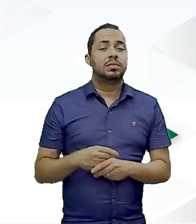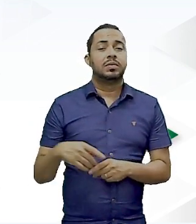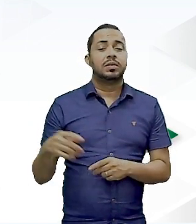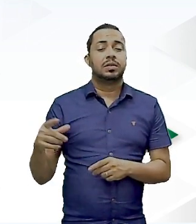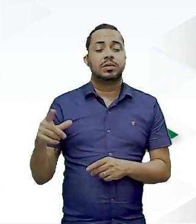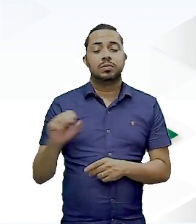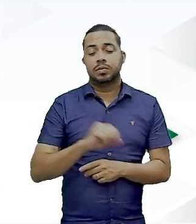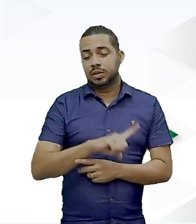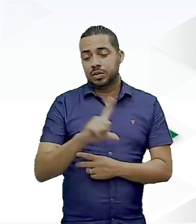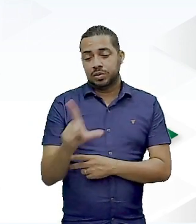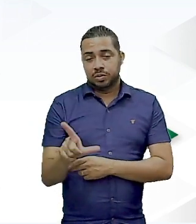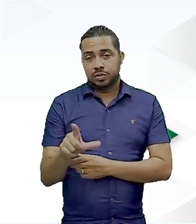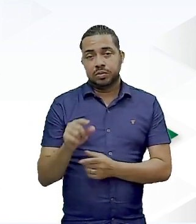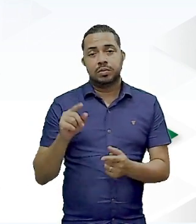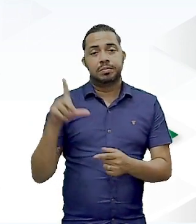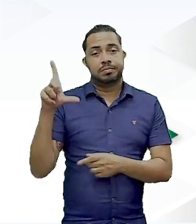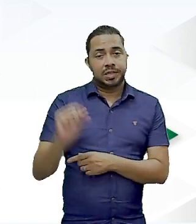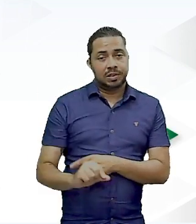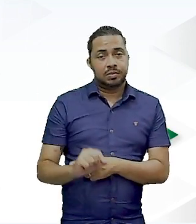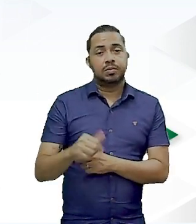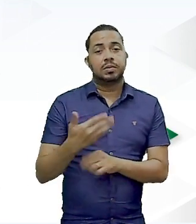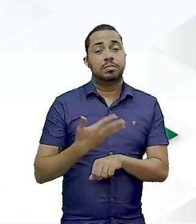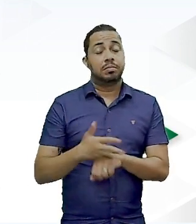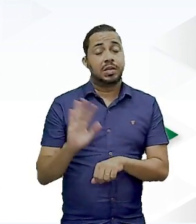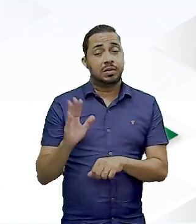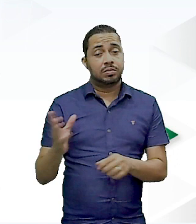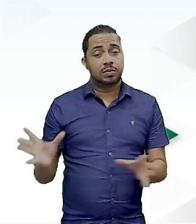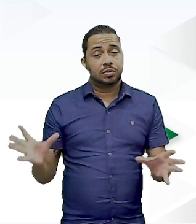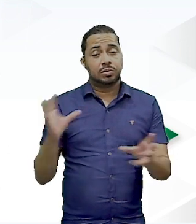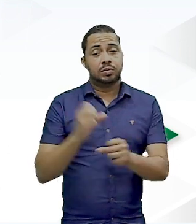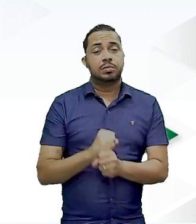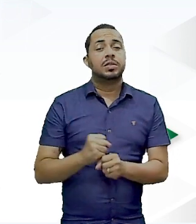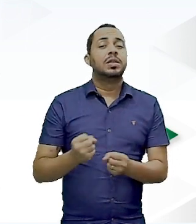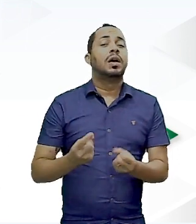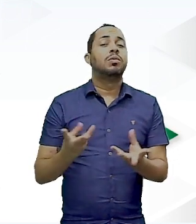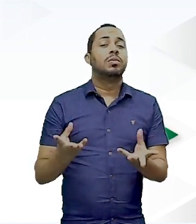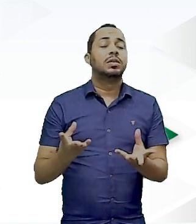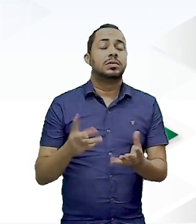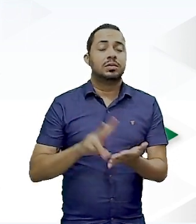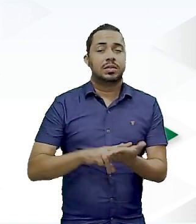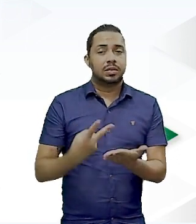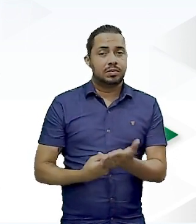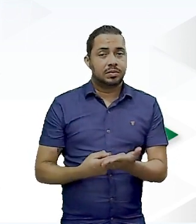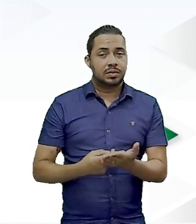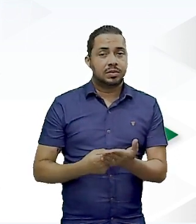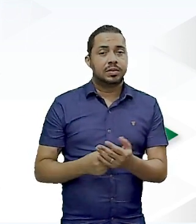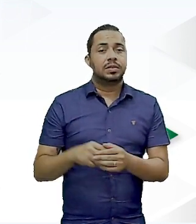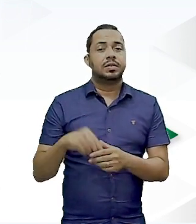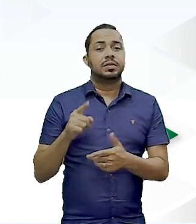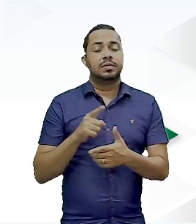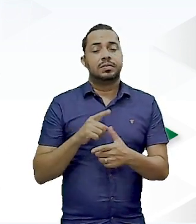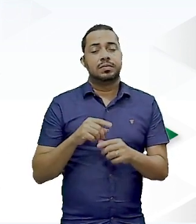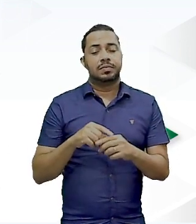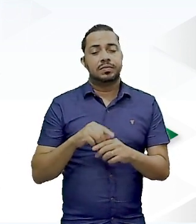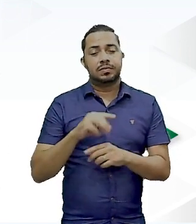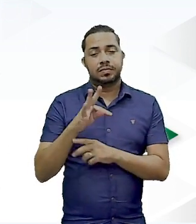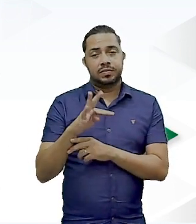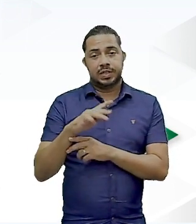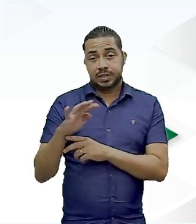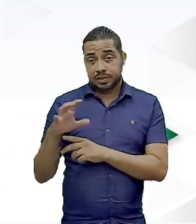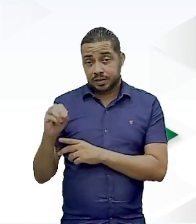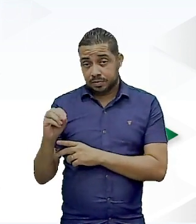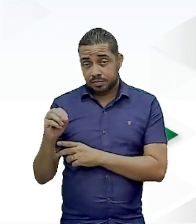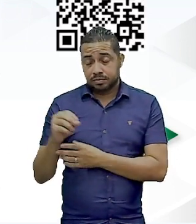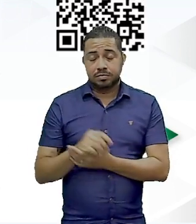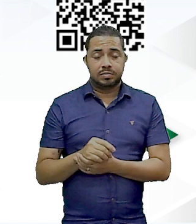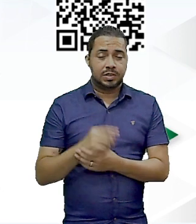azul, né, muito menor que o branco, somados dá quanto? Vamos traduzir então em fração essa parte toda?